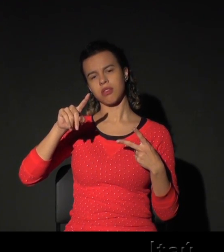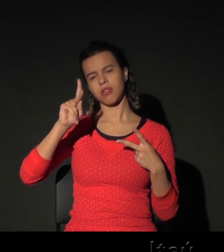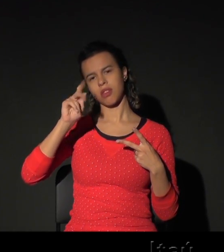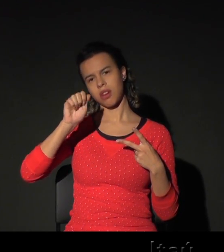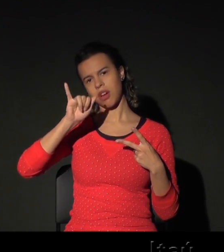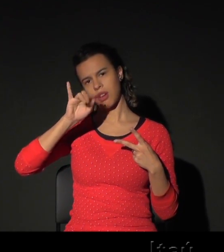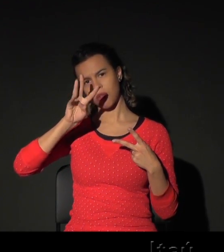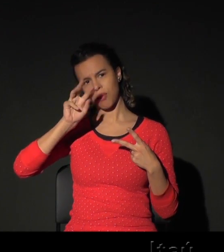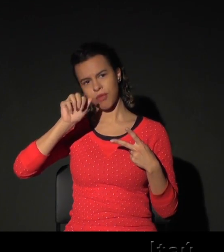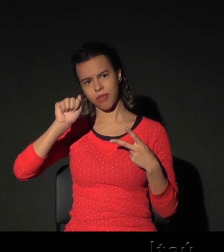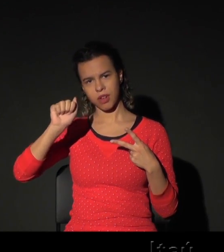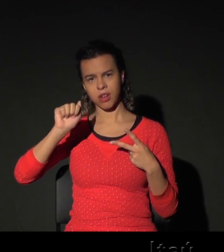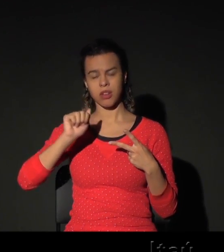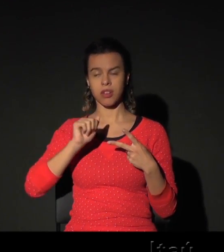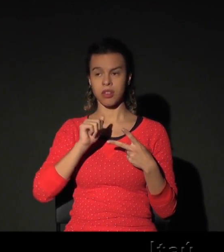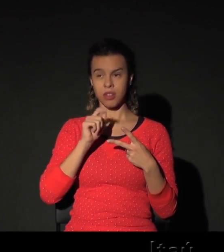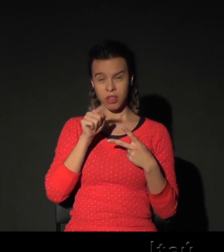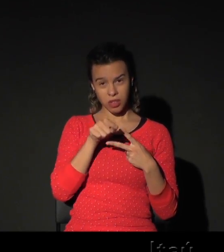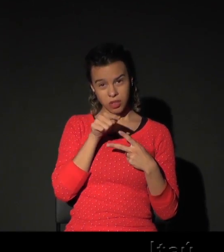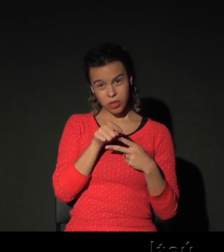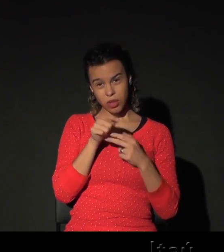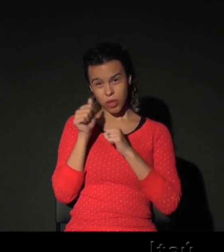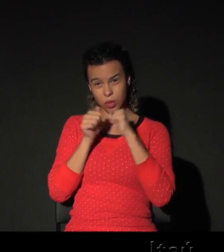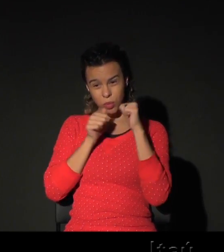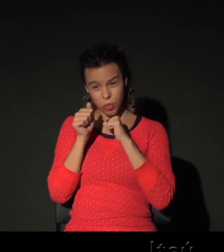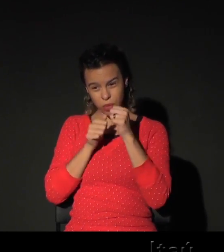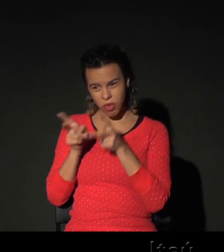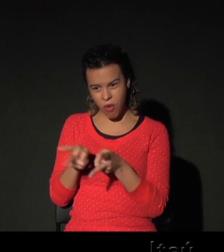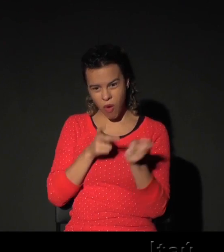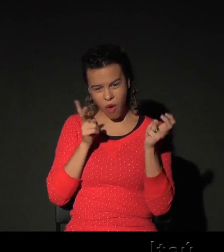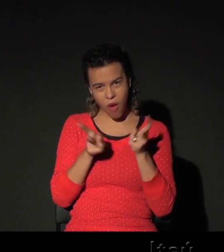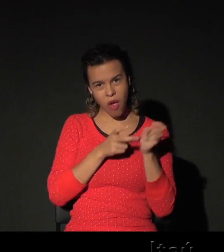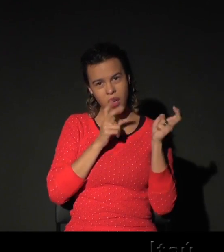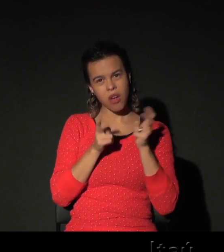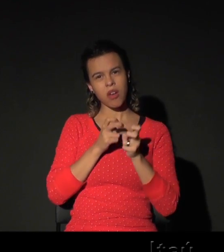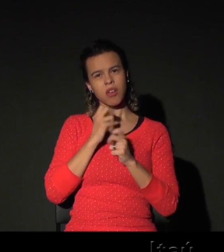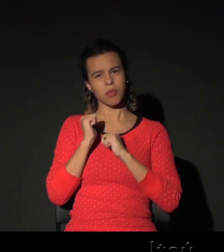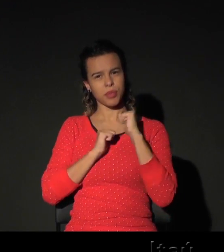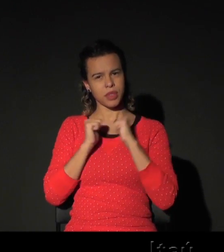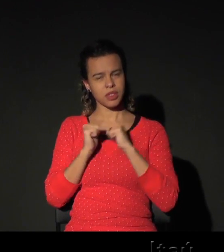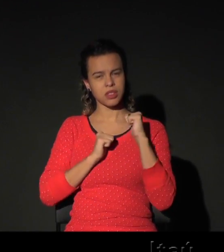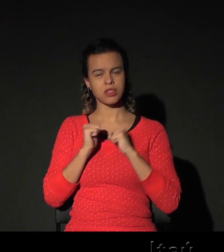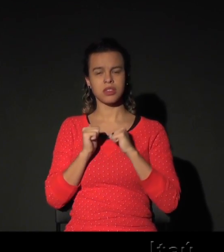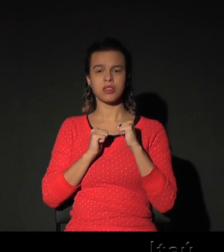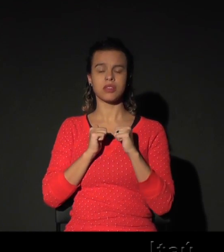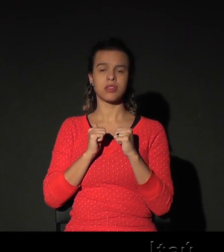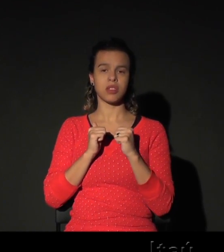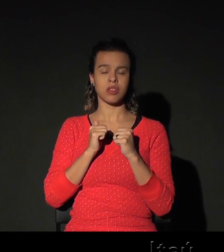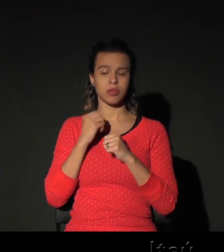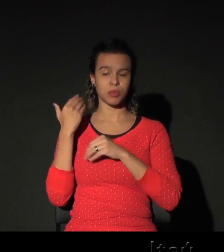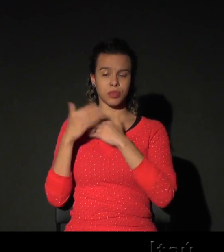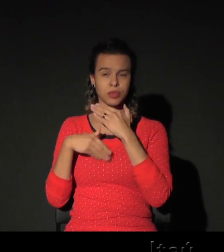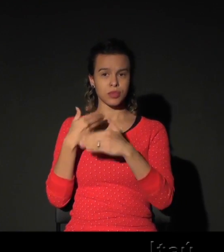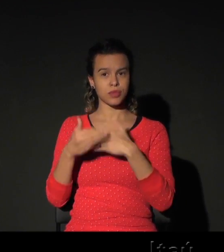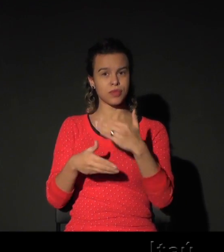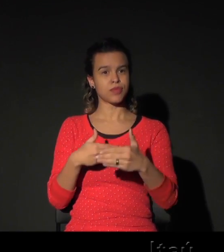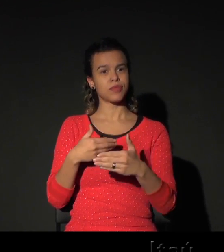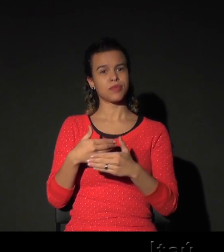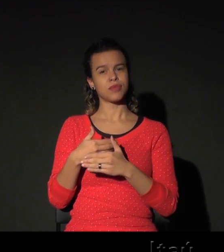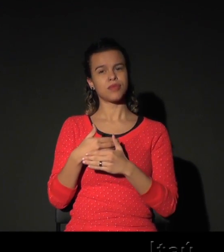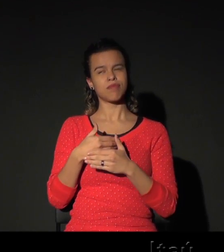explorado pela pela indústria pelas empresas e esse processo